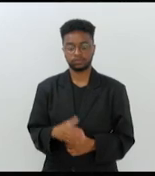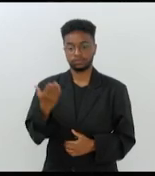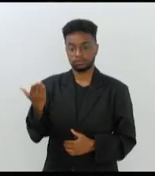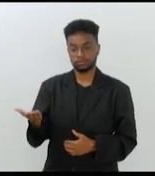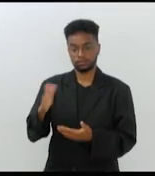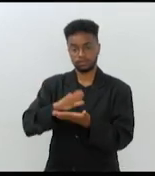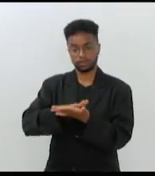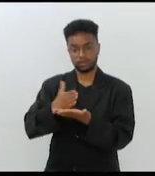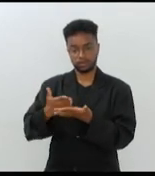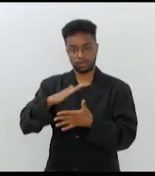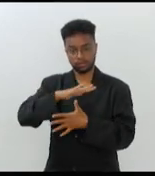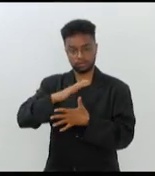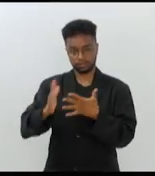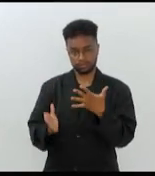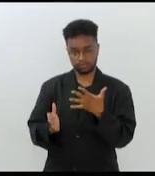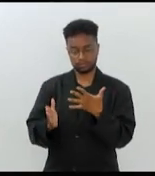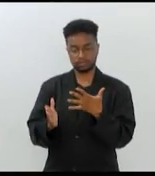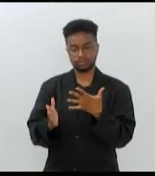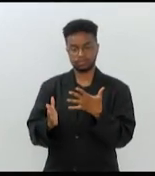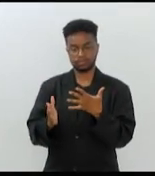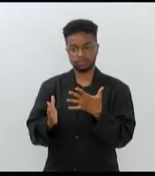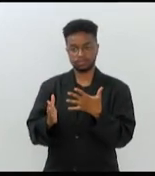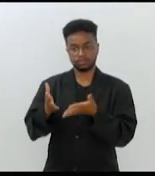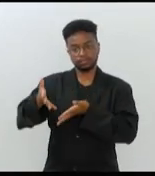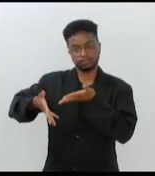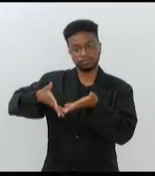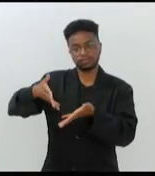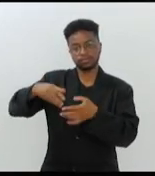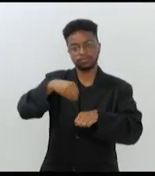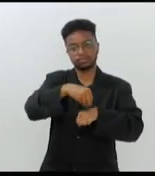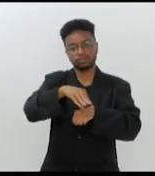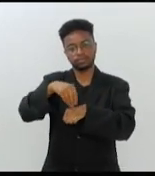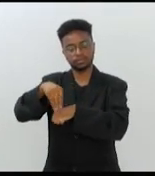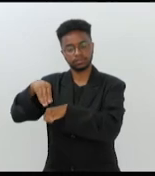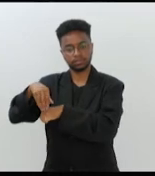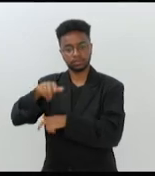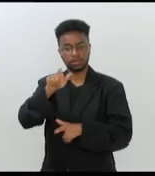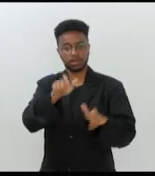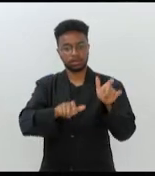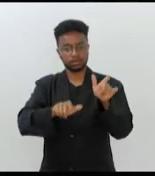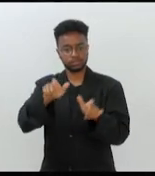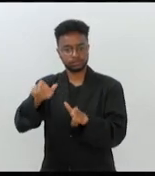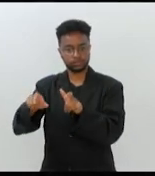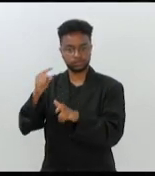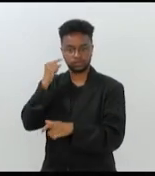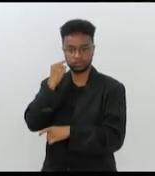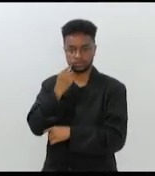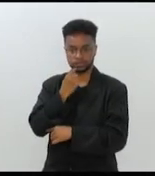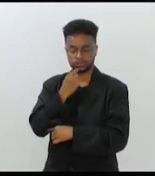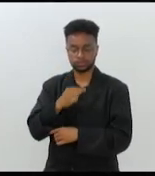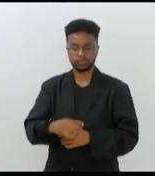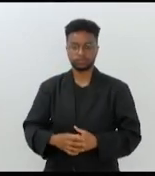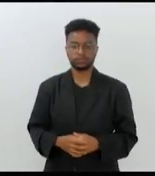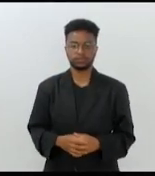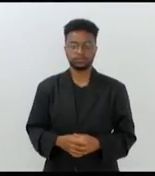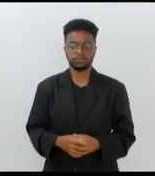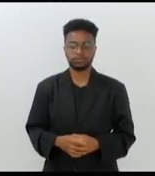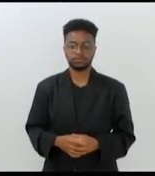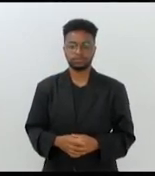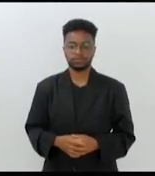intérprete da língua de Libras, que leva a nossa voz aos deficientes